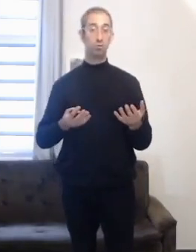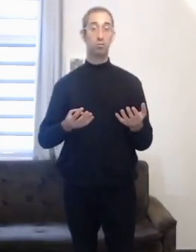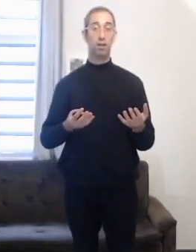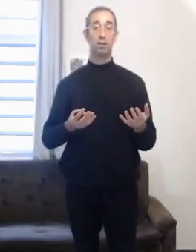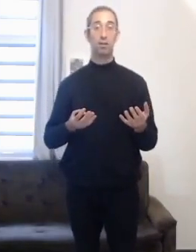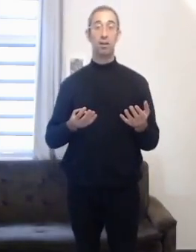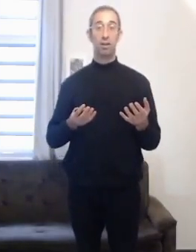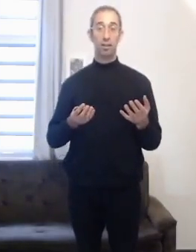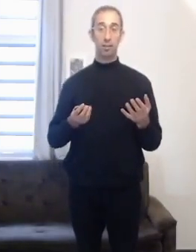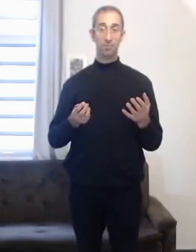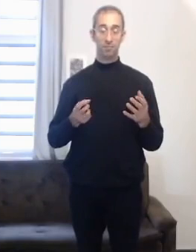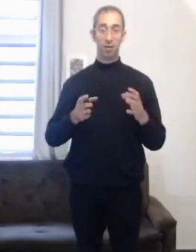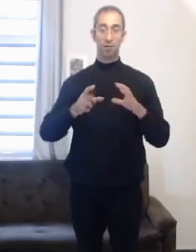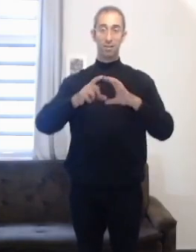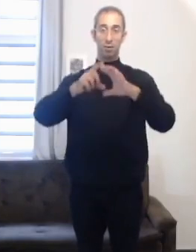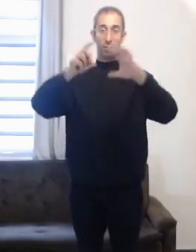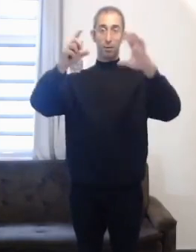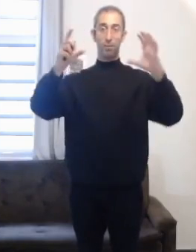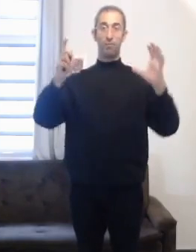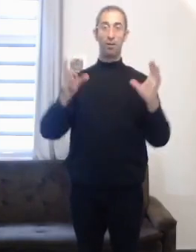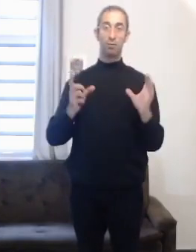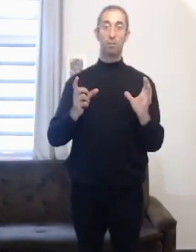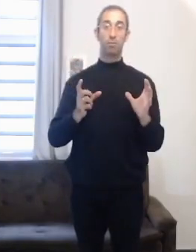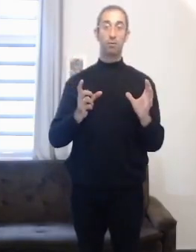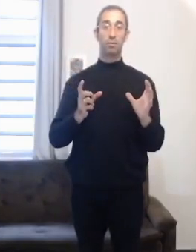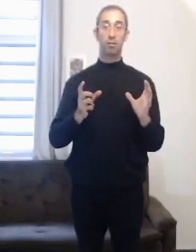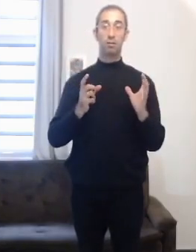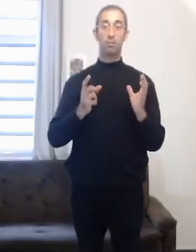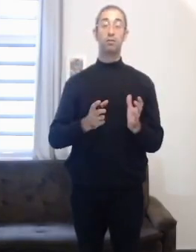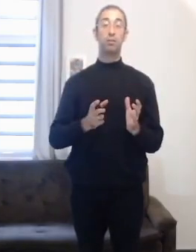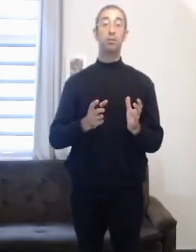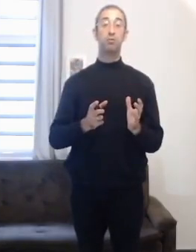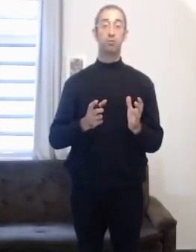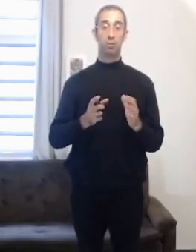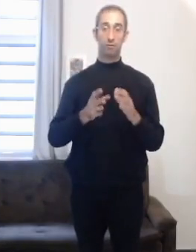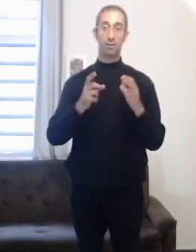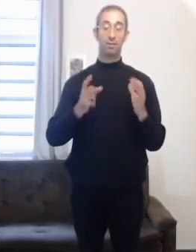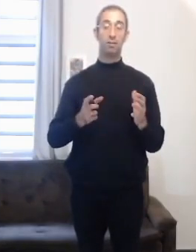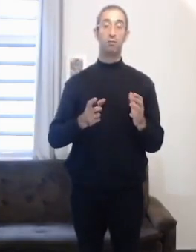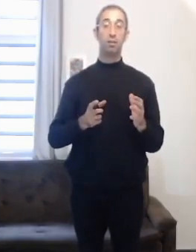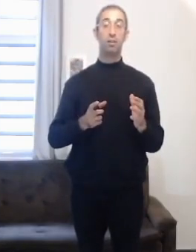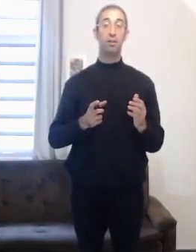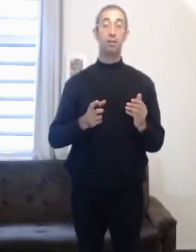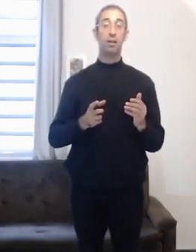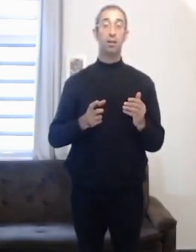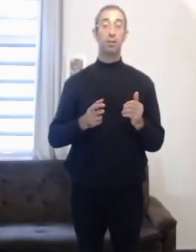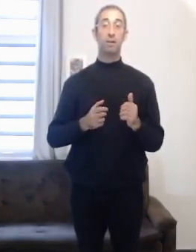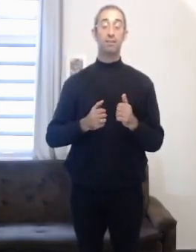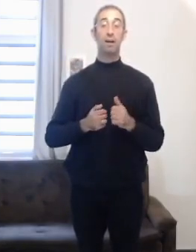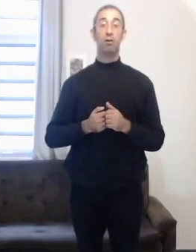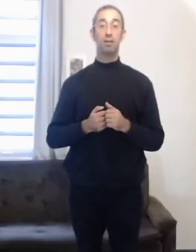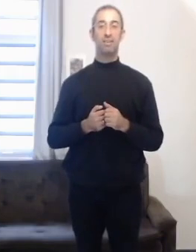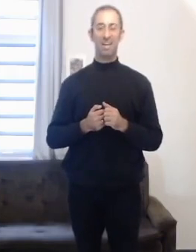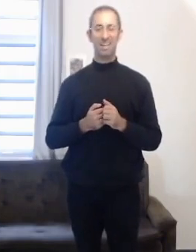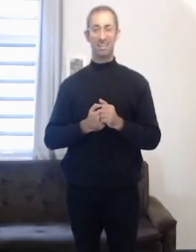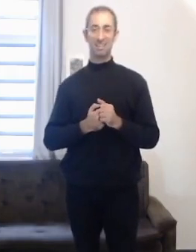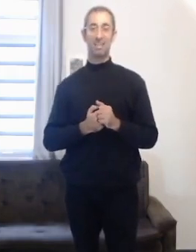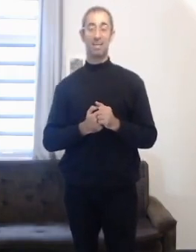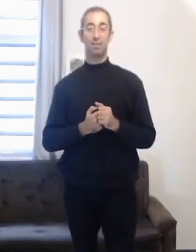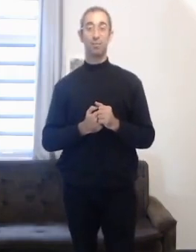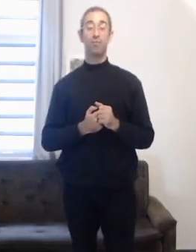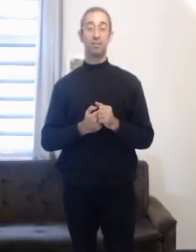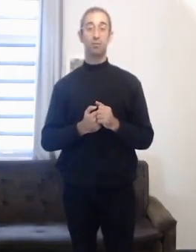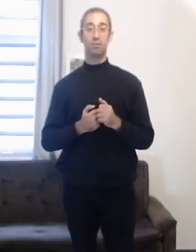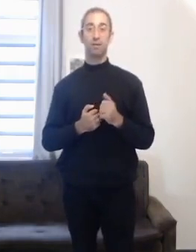de mundo, né? E fazer uma proposição. Depois disso, que a gente fez essa teoria, a gente pensa, e agora, será que ela